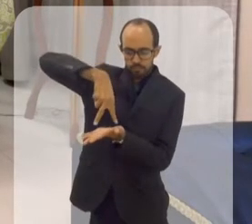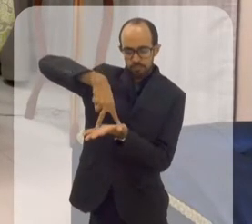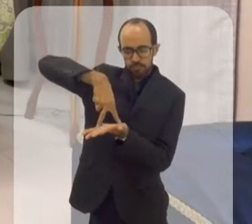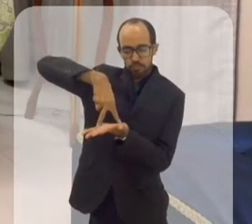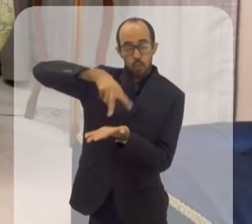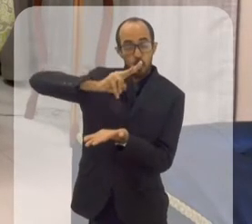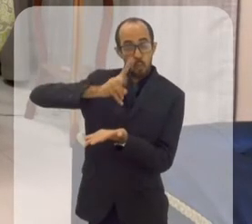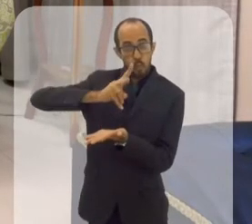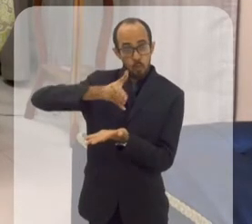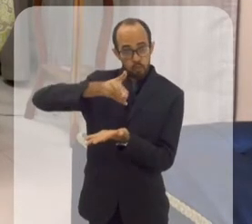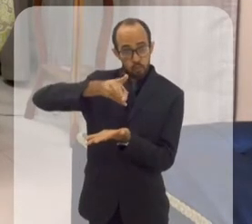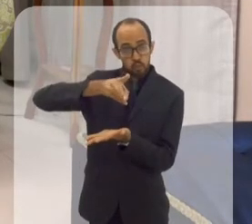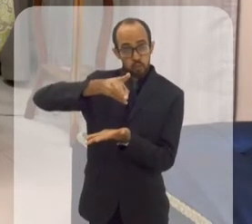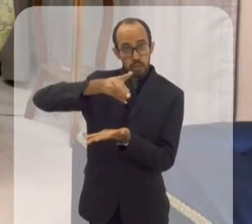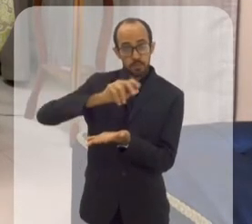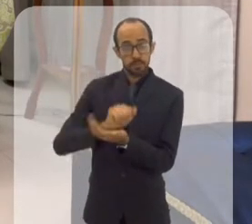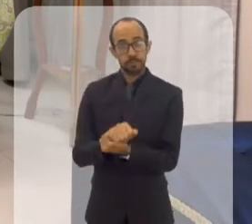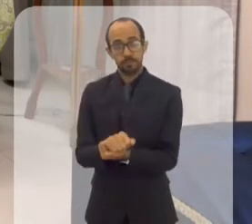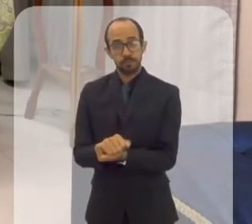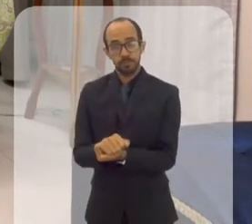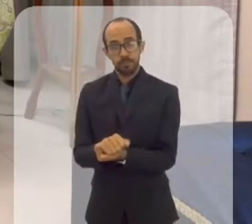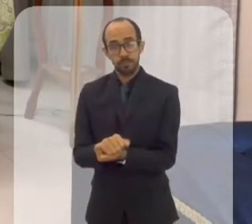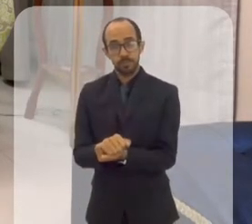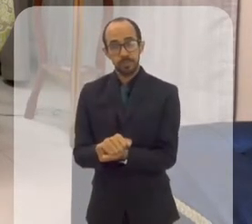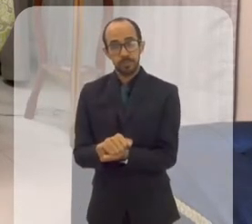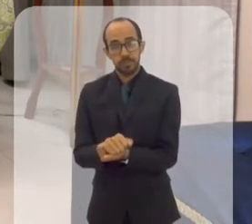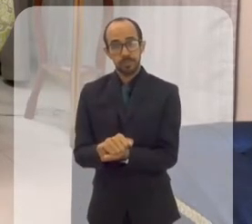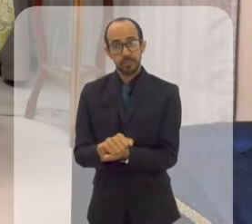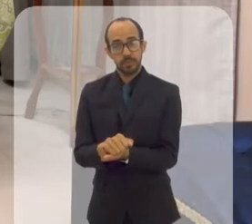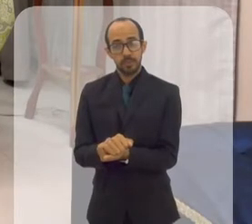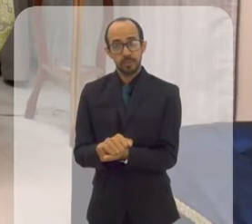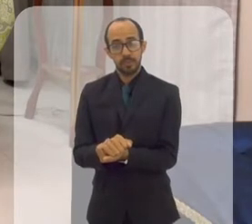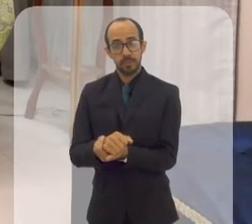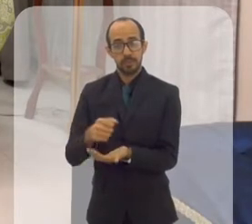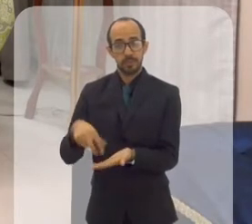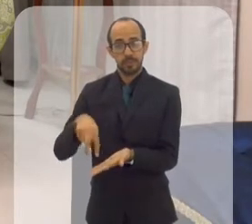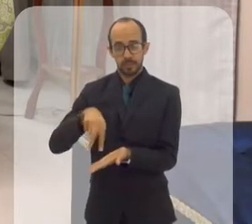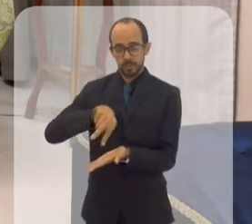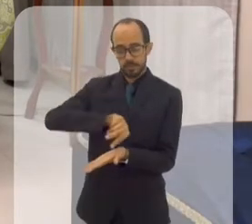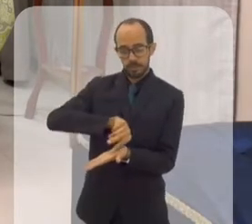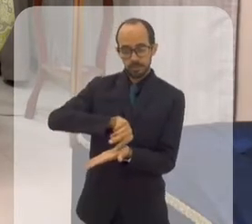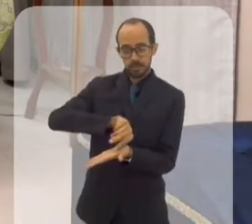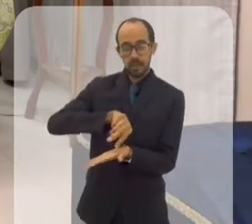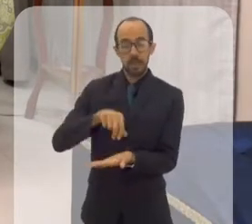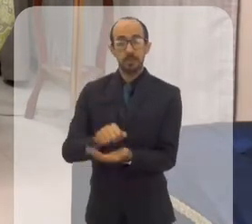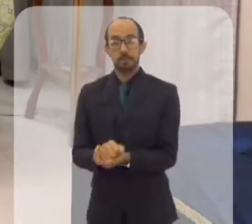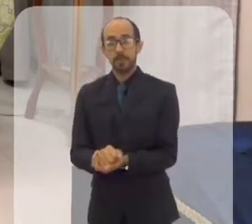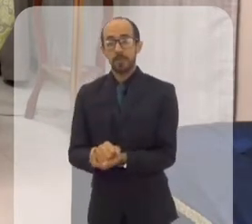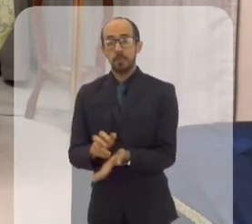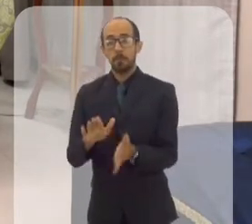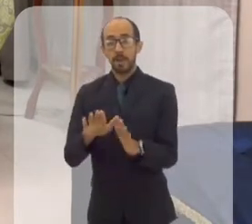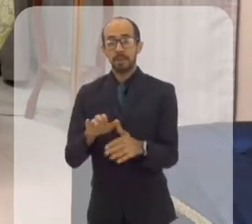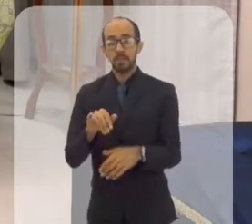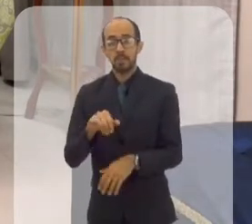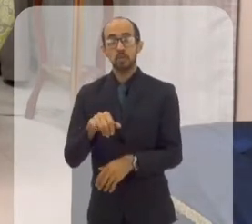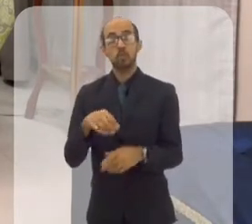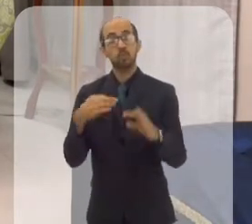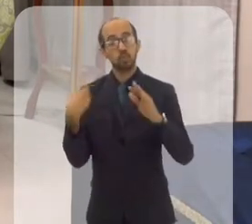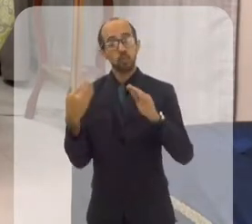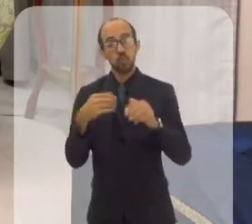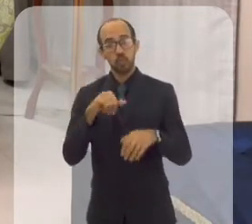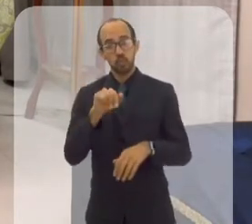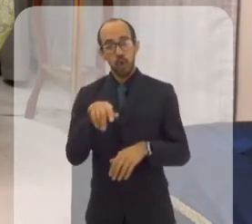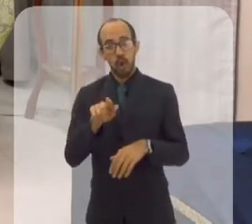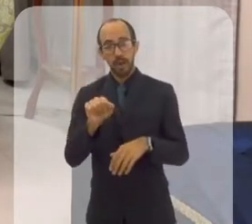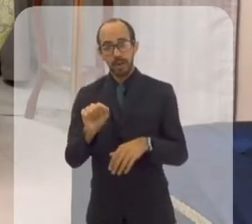esticadas. Estou trabalhando, estou descendo o corpo de lado, tá? Isso. No yoga, tudo que nós fazemos para um lado,